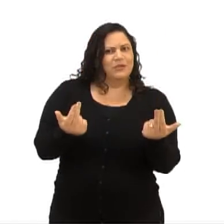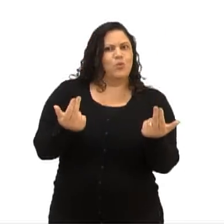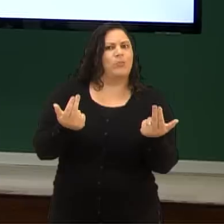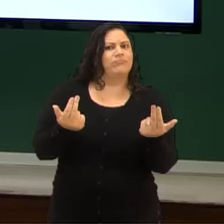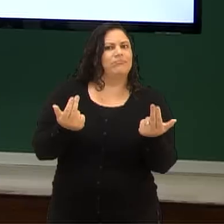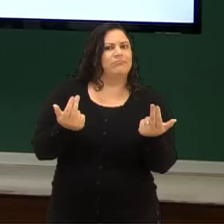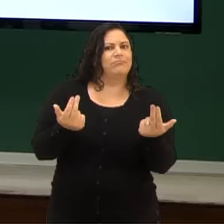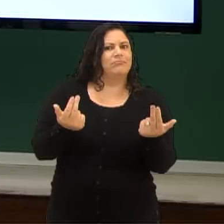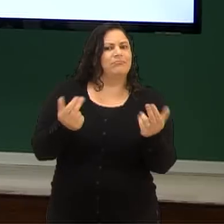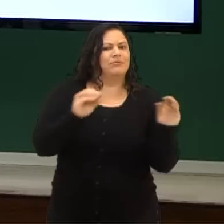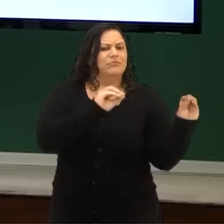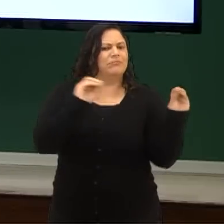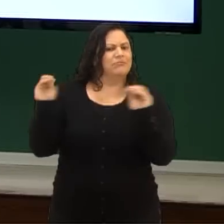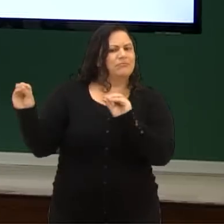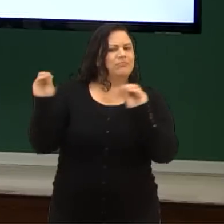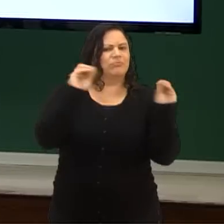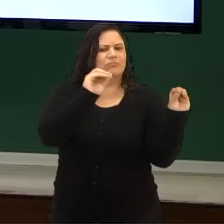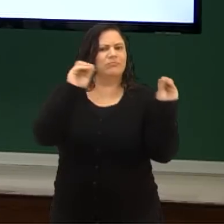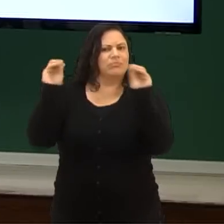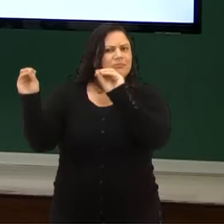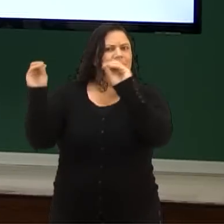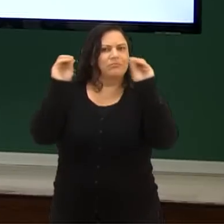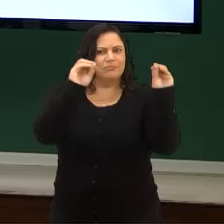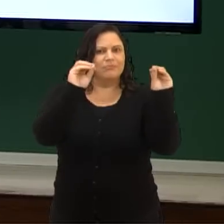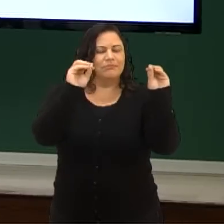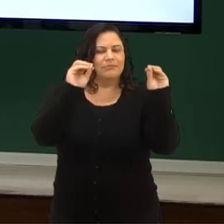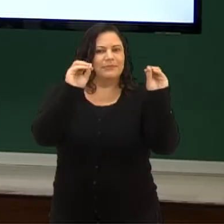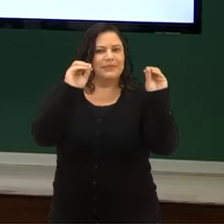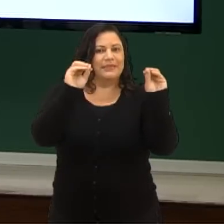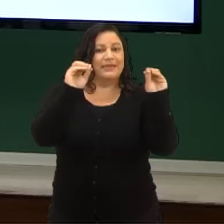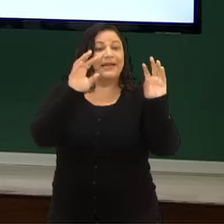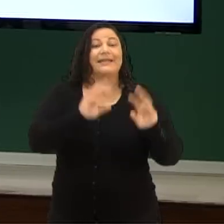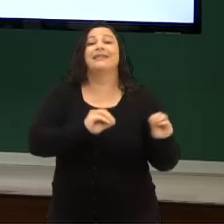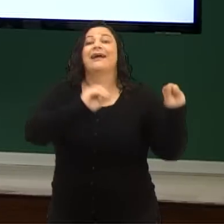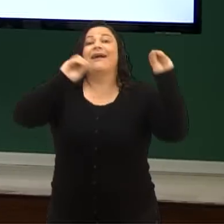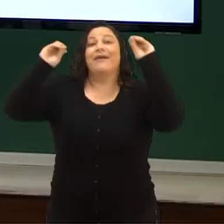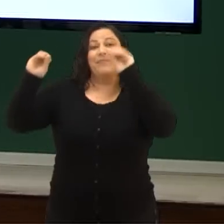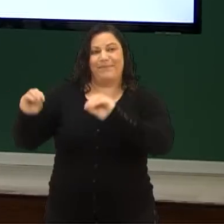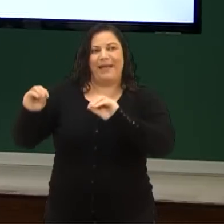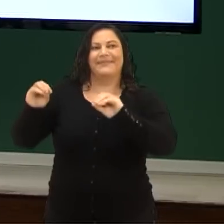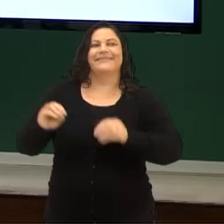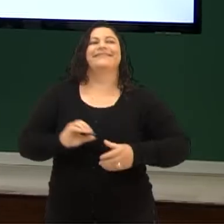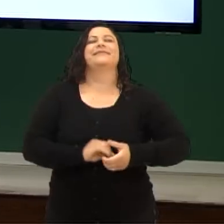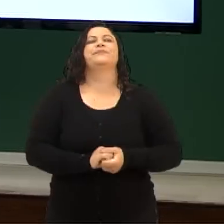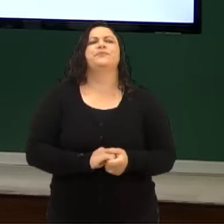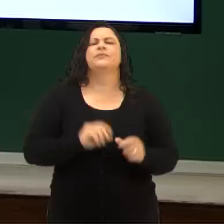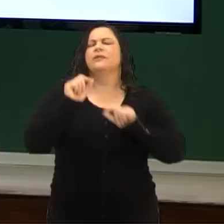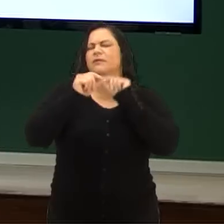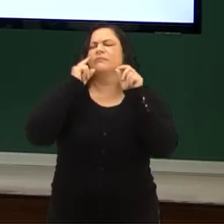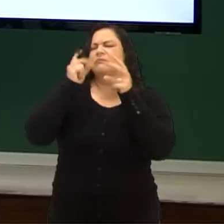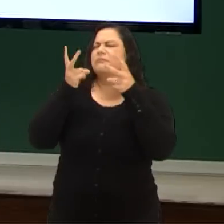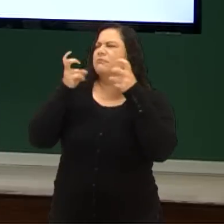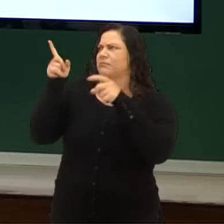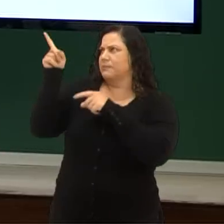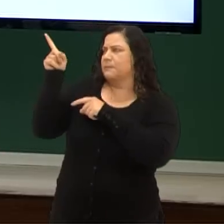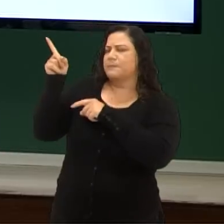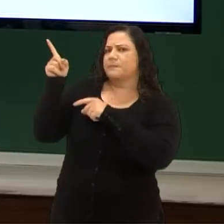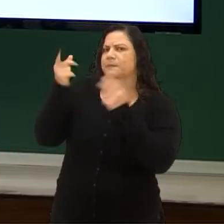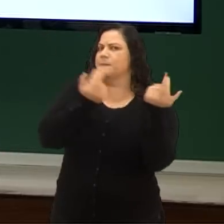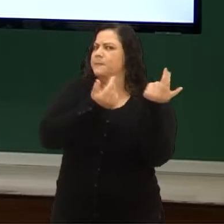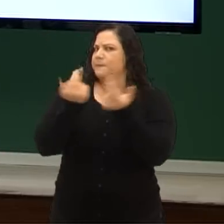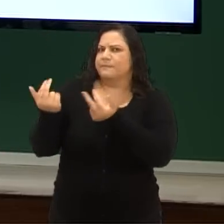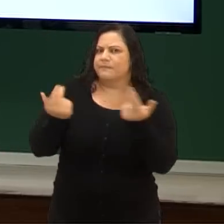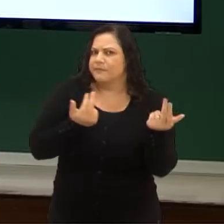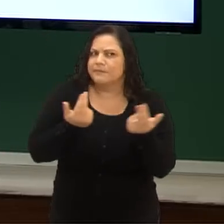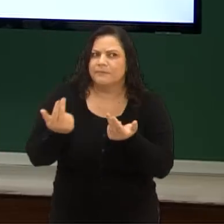transportar não, né, professor? Sem viagem no tempo. Transpostar a matriz, você vai ver que ela fica igual. Então, se eu